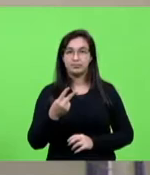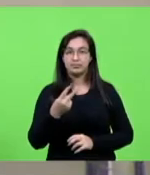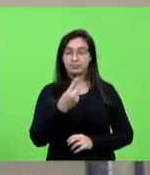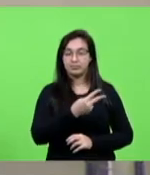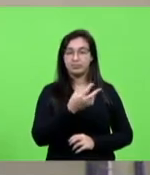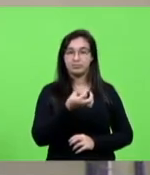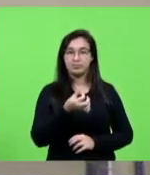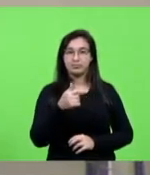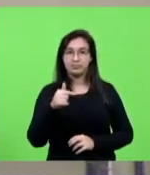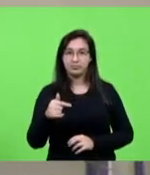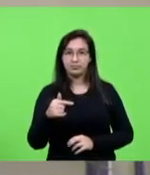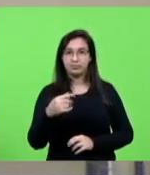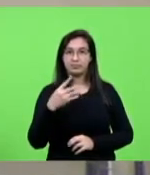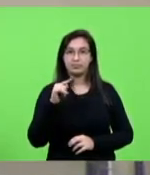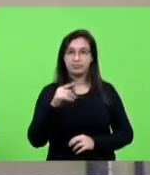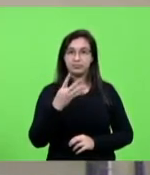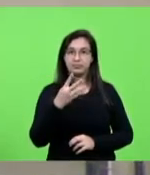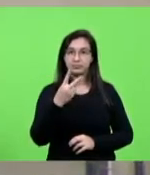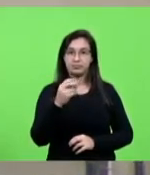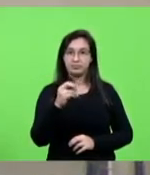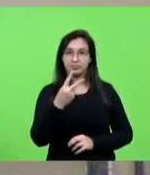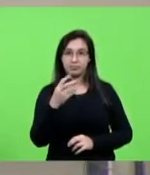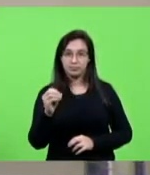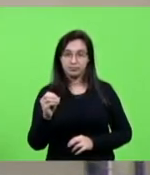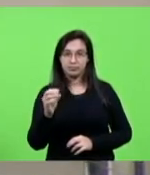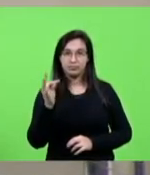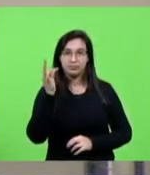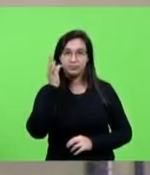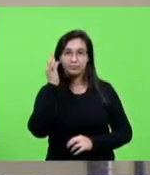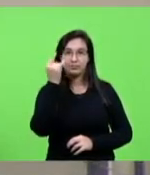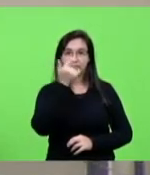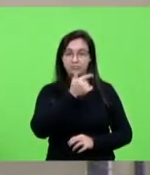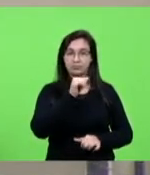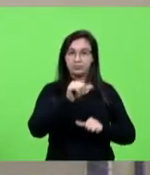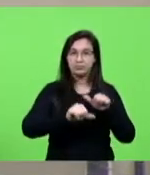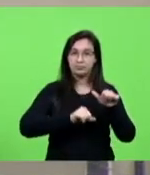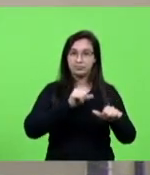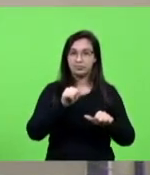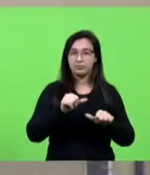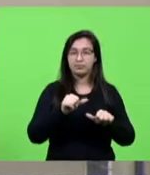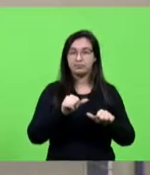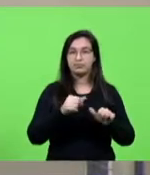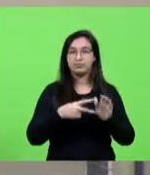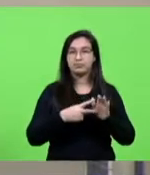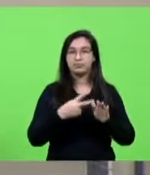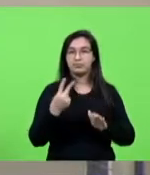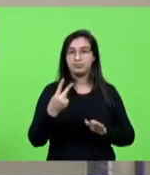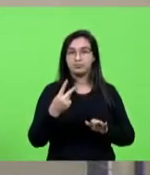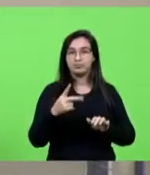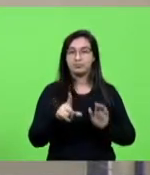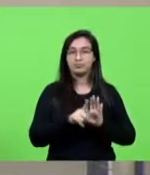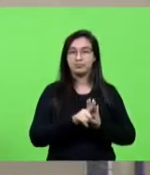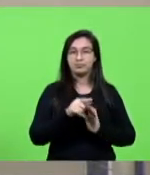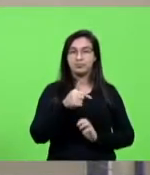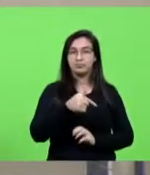267.4/2020, autor deputado Fabiano da Luz. Altera o anexo 2º da lei